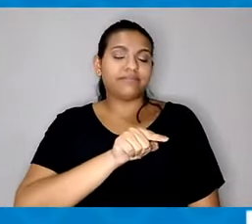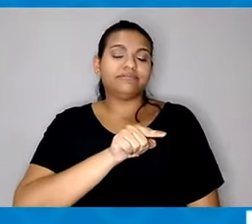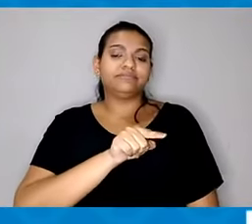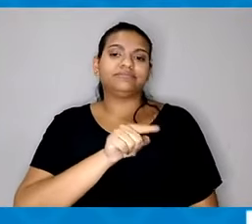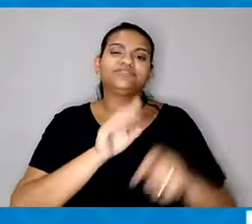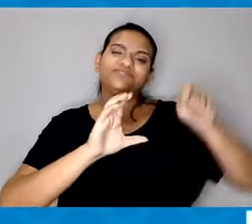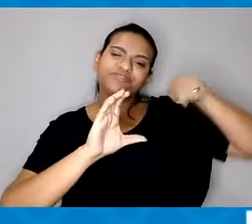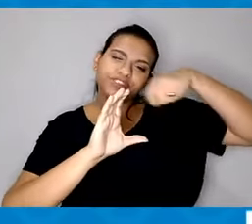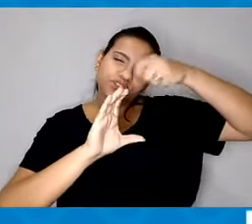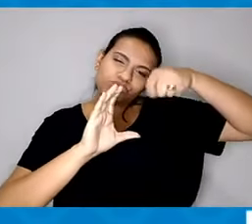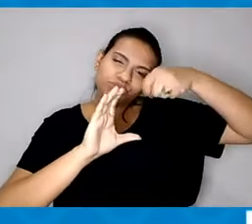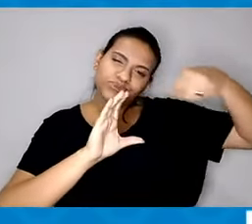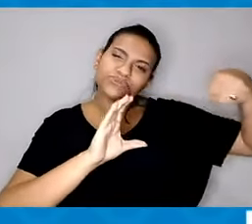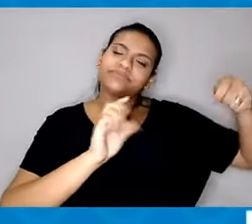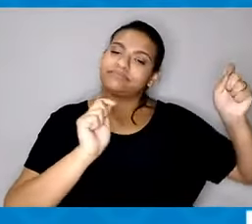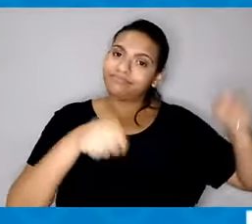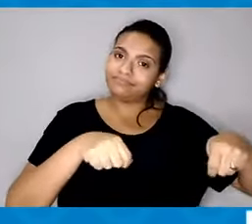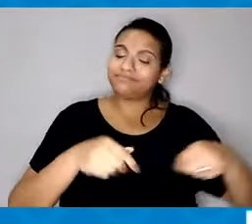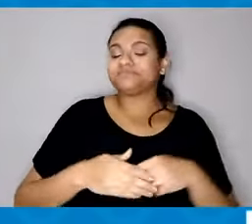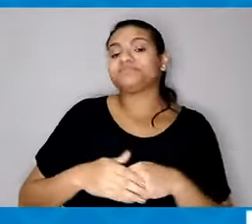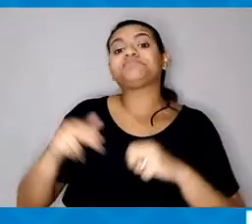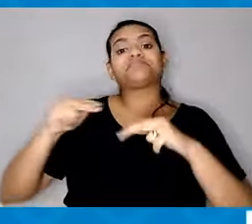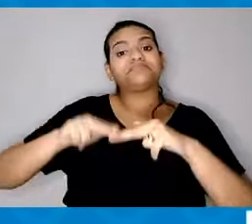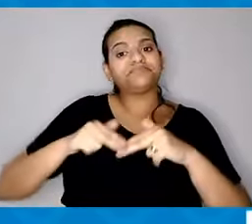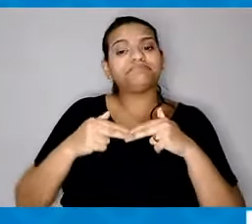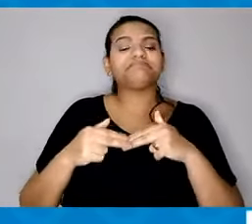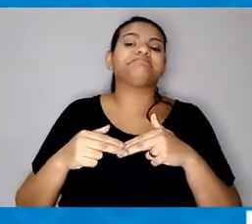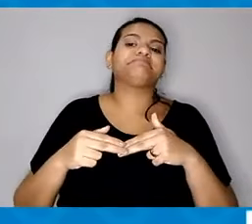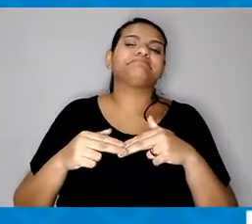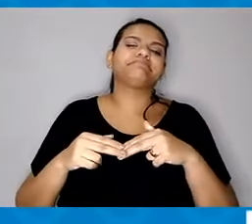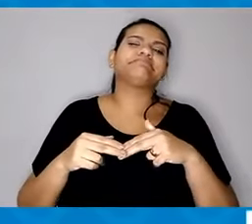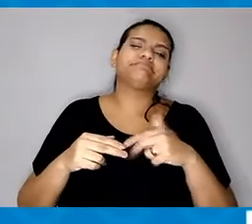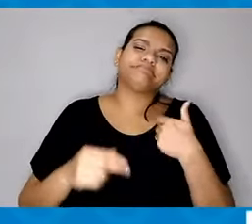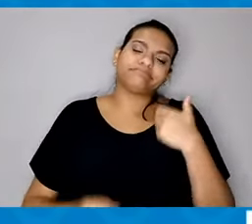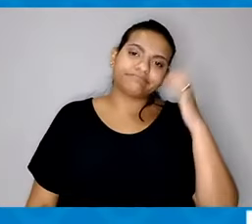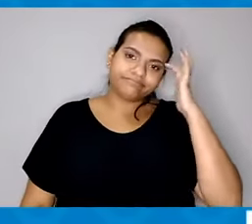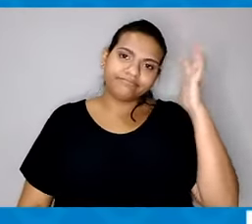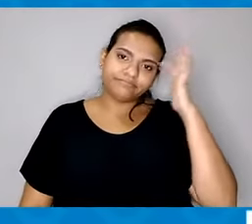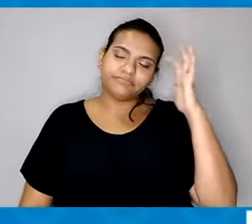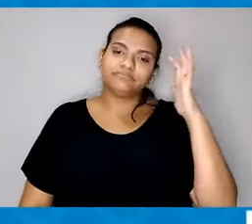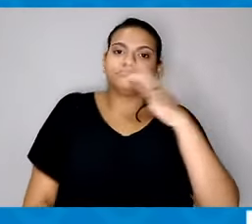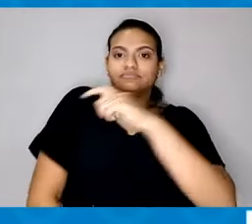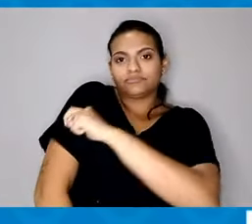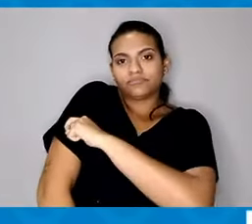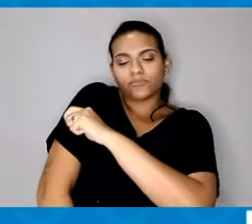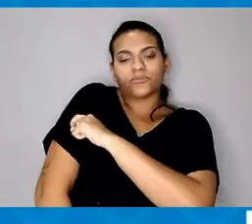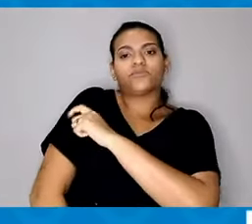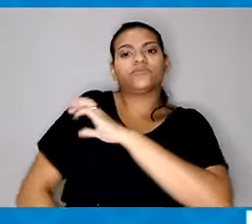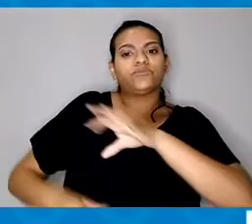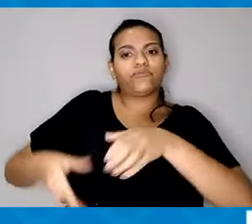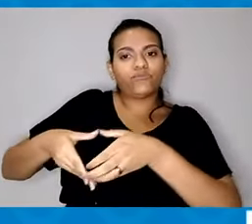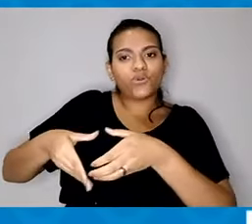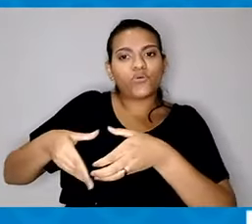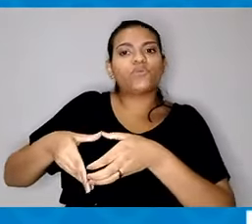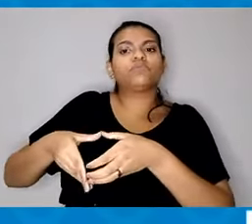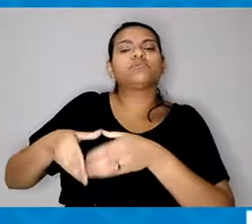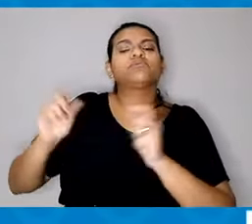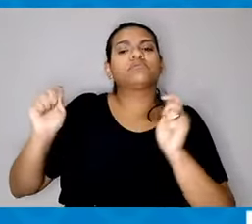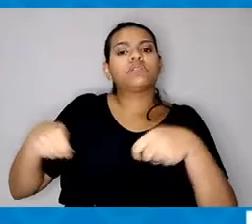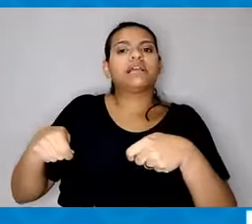imagina que todos os estudantes então têm ali, ou em grupos, em colaboração, ainda melhor, eles têm a oportunidade